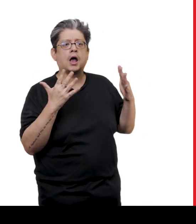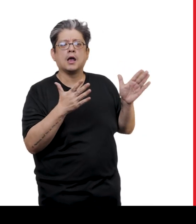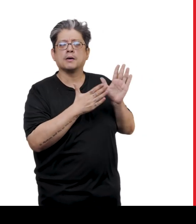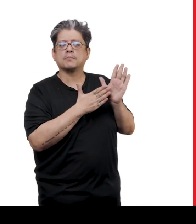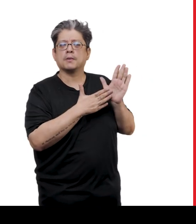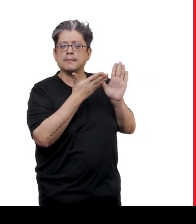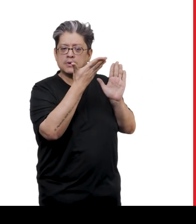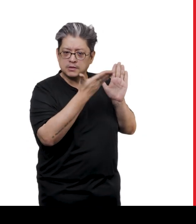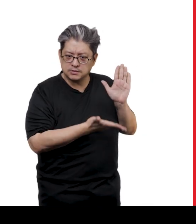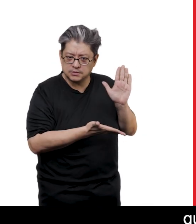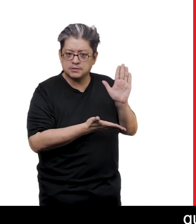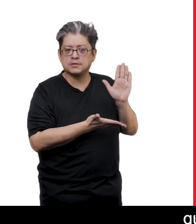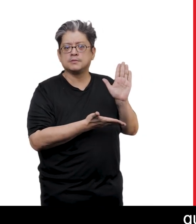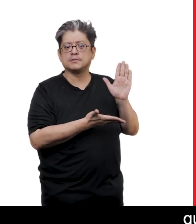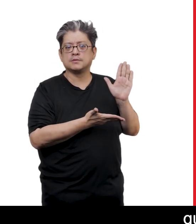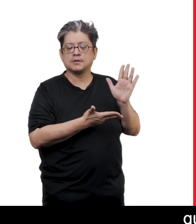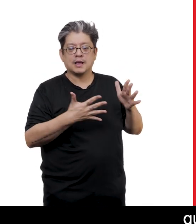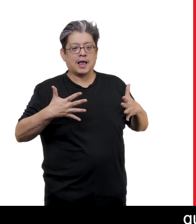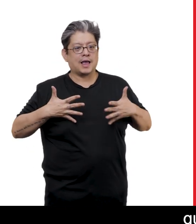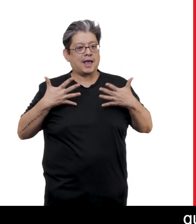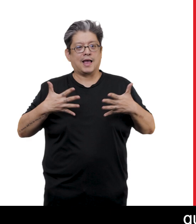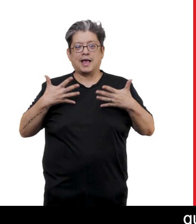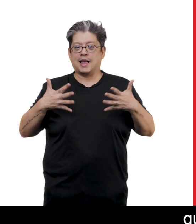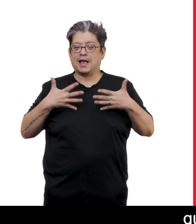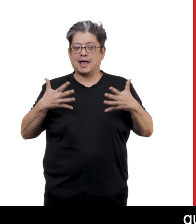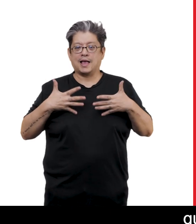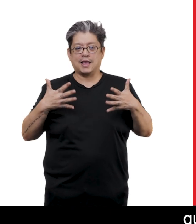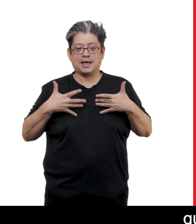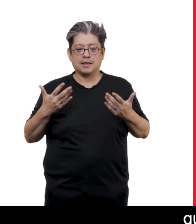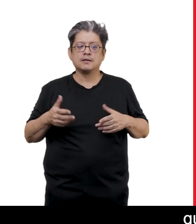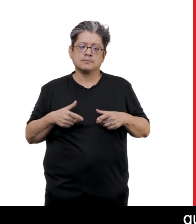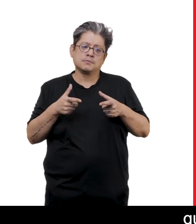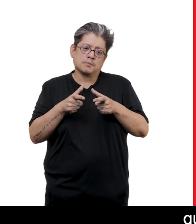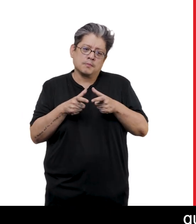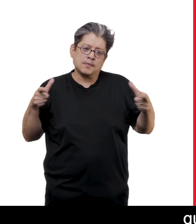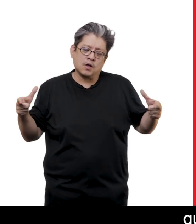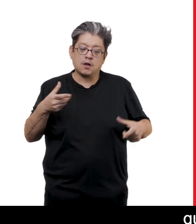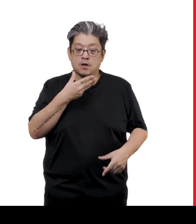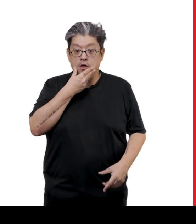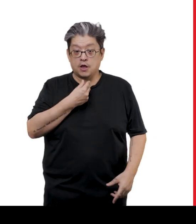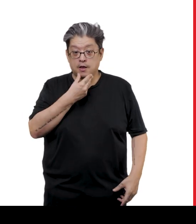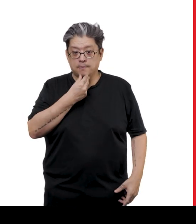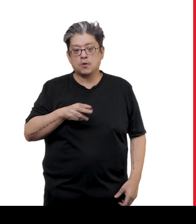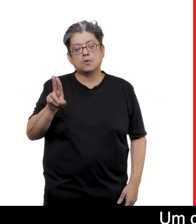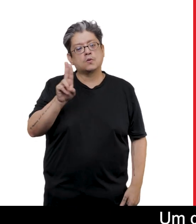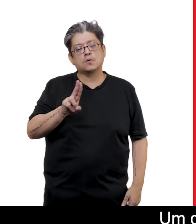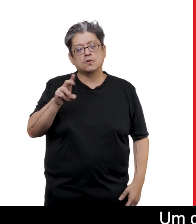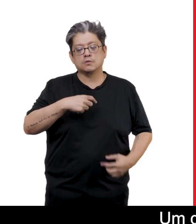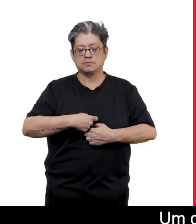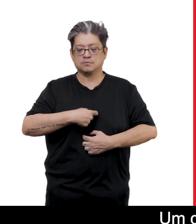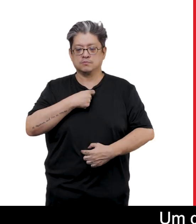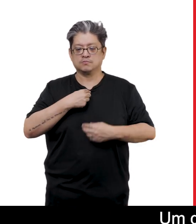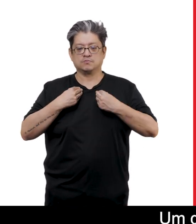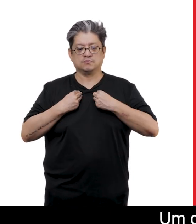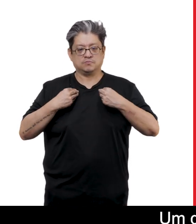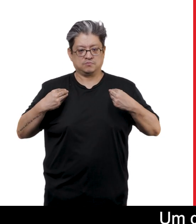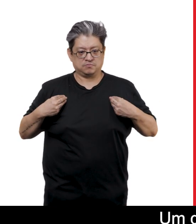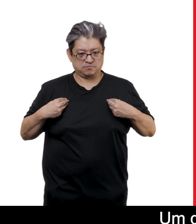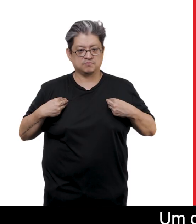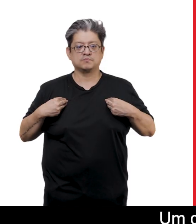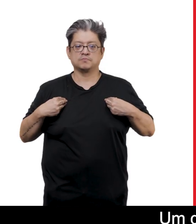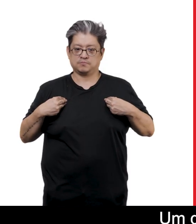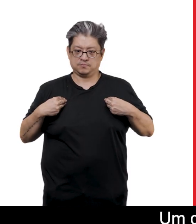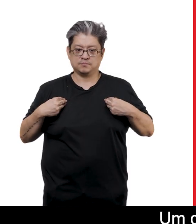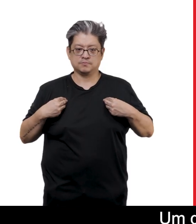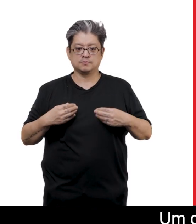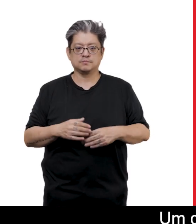pessoas entusiasmadas, que são em sua maioria homens, vestindo terno e gravata. Um deles segura a